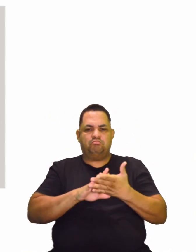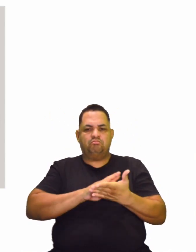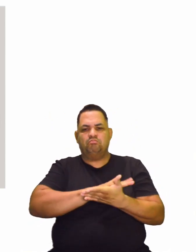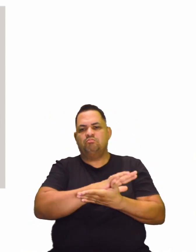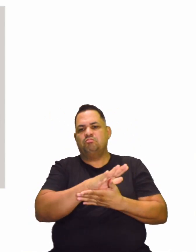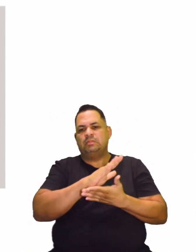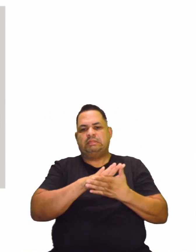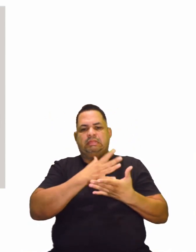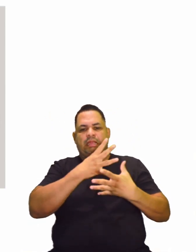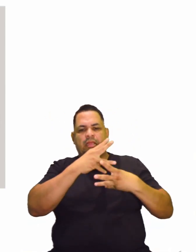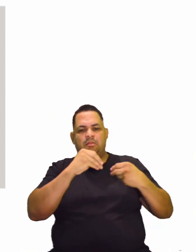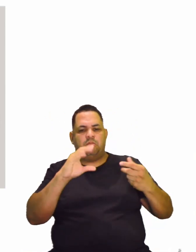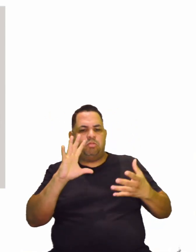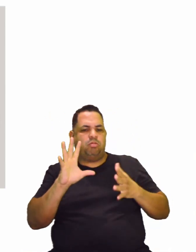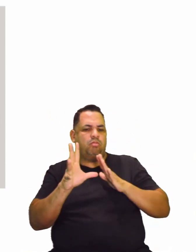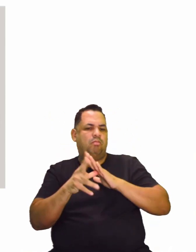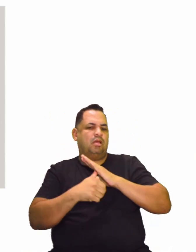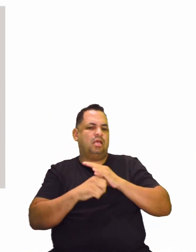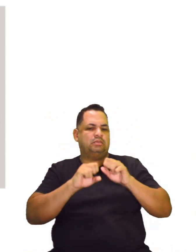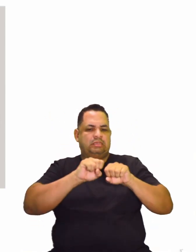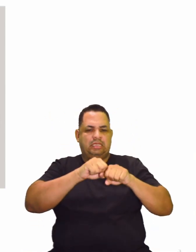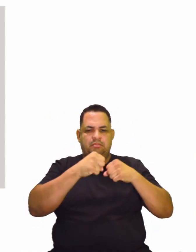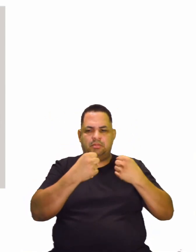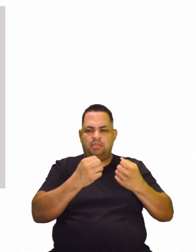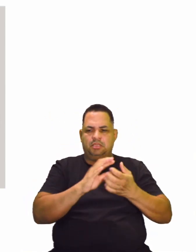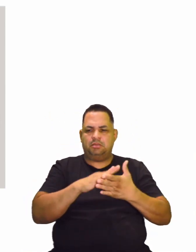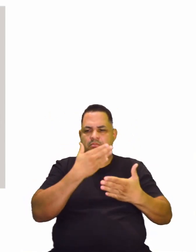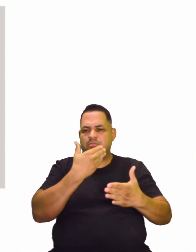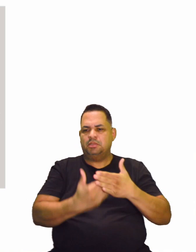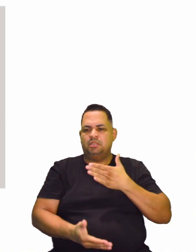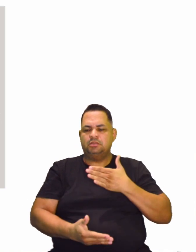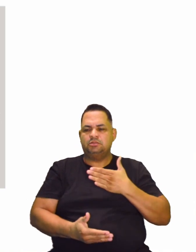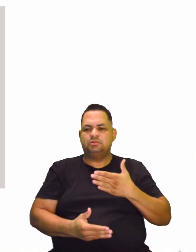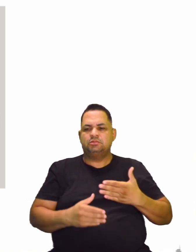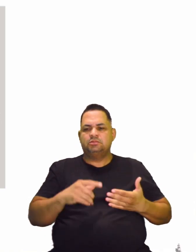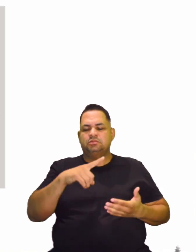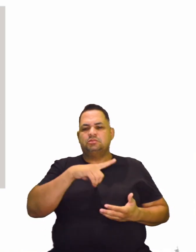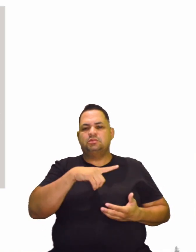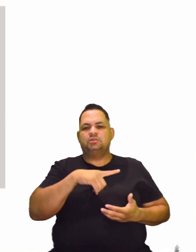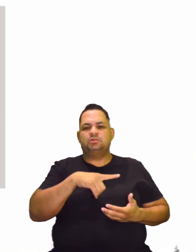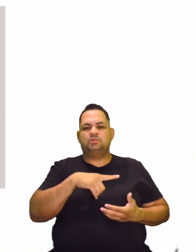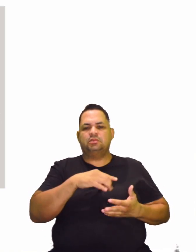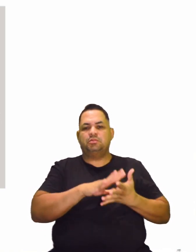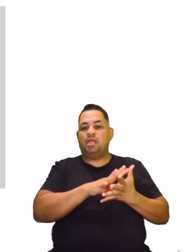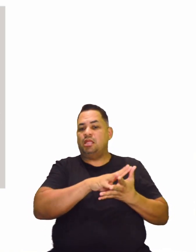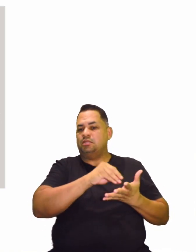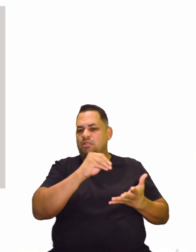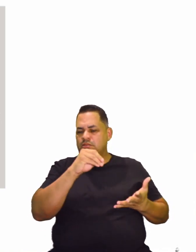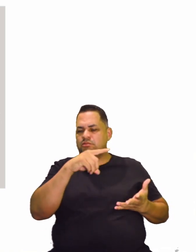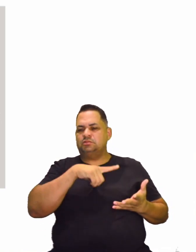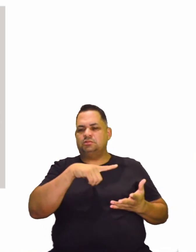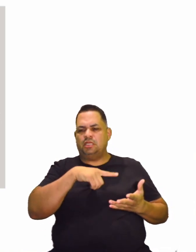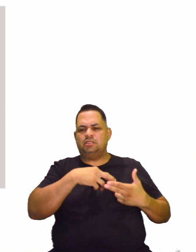extraviadas, né? Foram roubadas, foram perdidas. Há muitas réplicas das esculturas gregas.